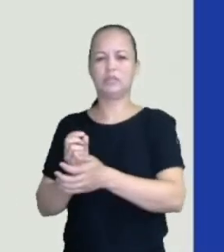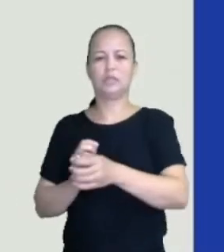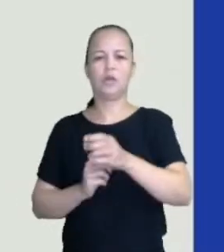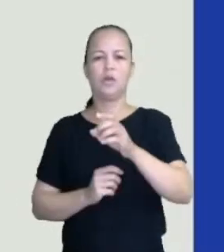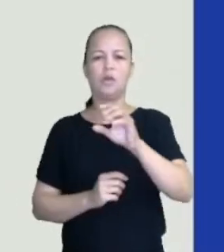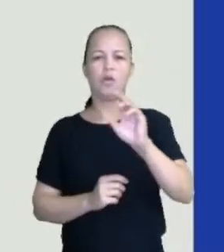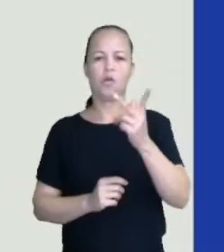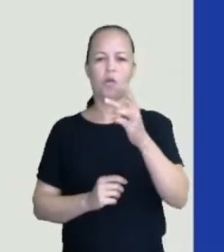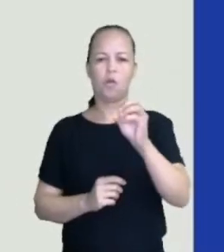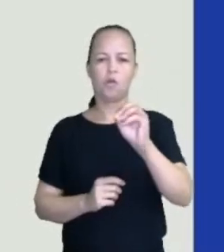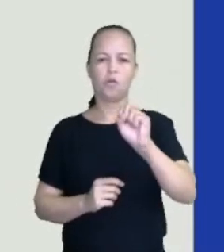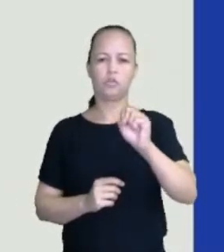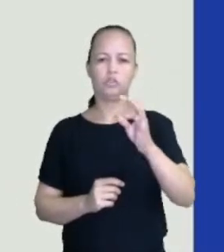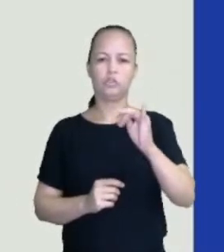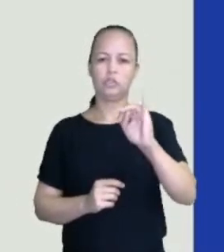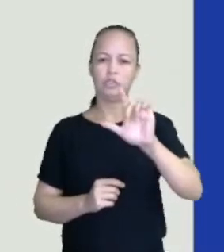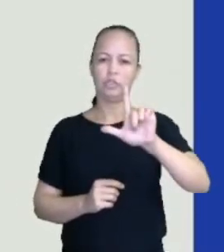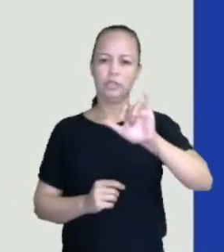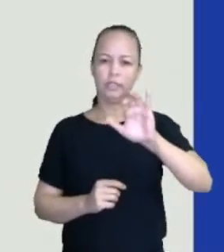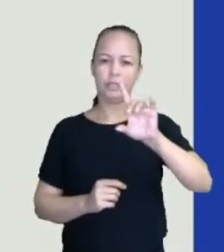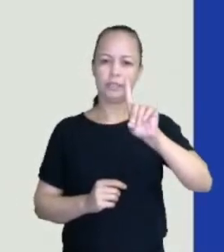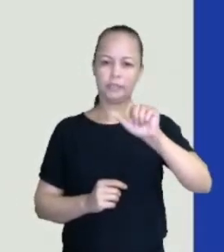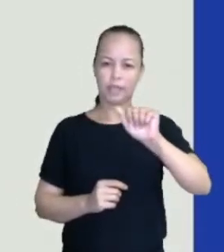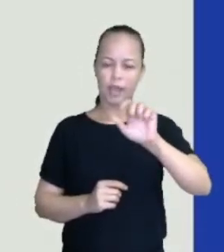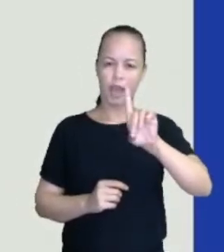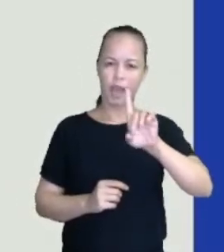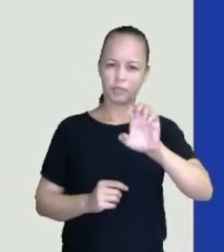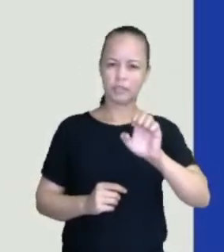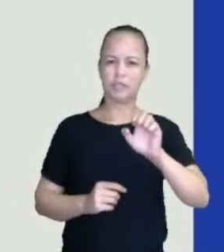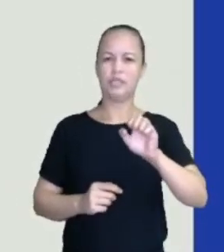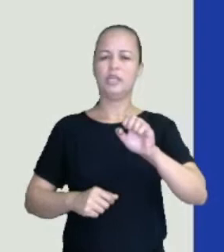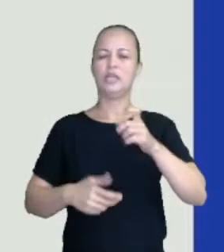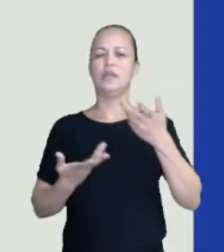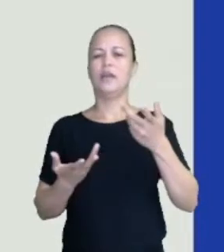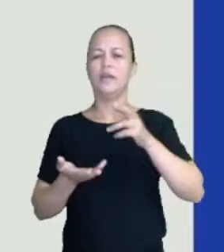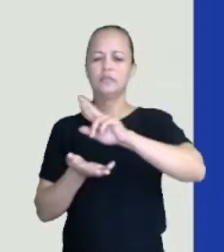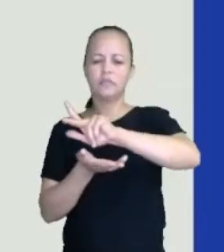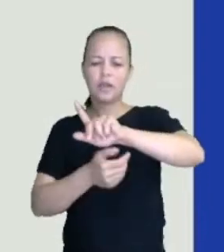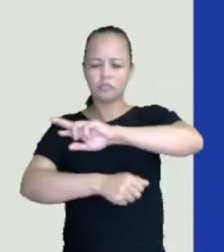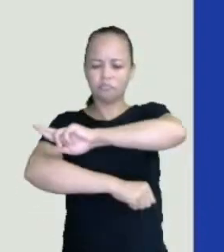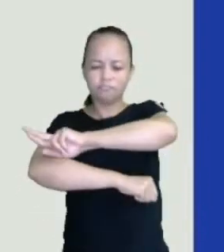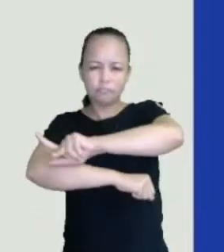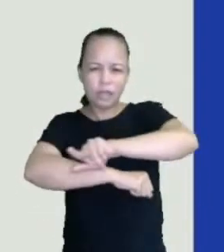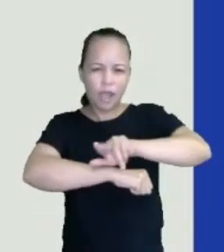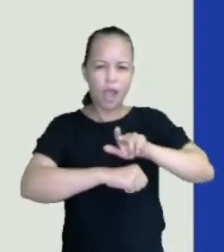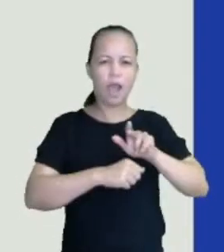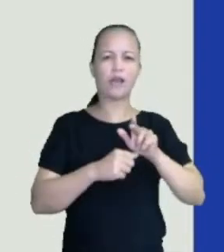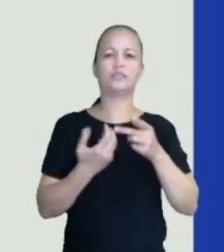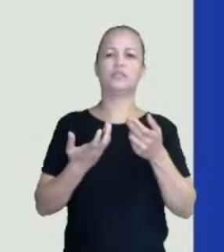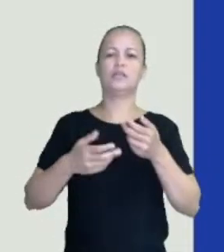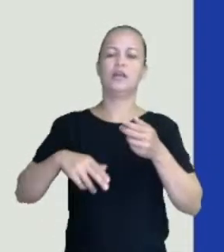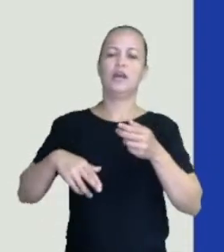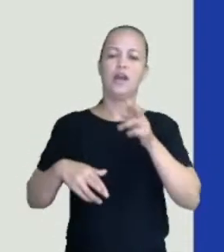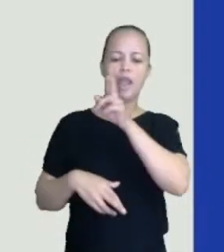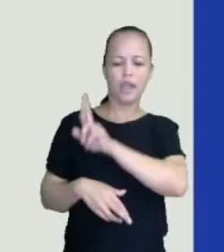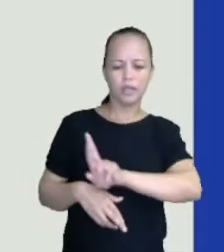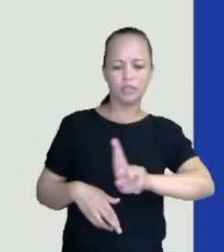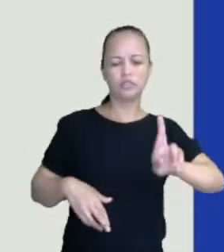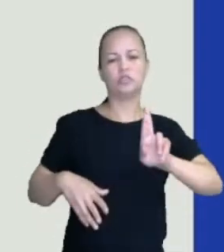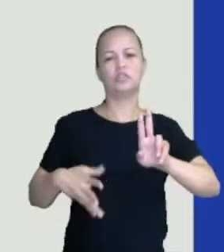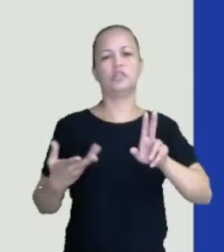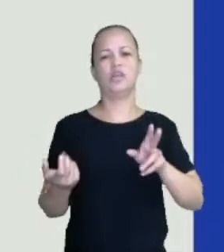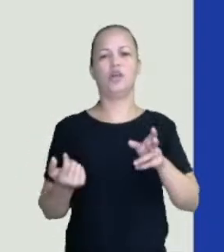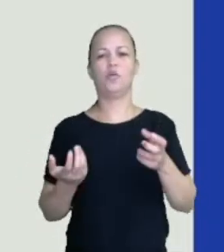hostilidade e violência contra uma pessoa ou um grupo em virtude de raça, religião, nacionalidade,